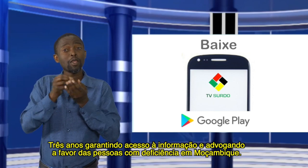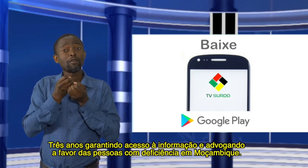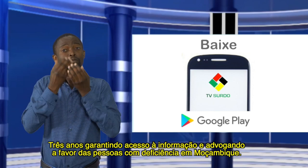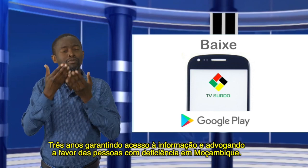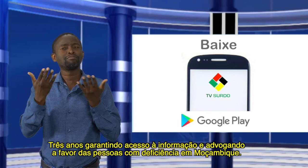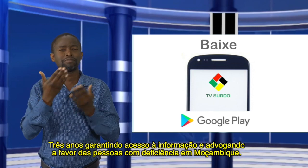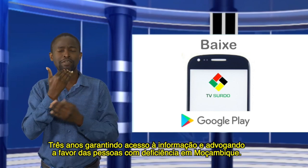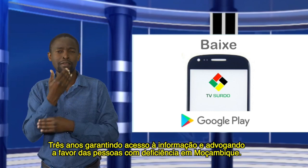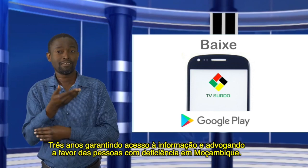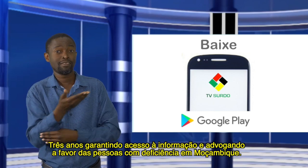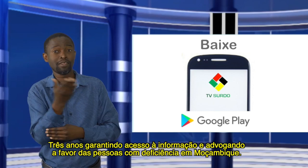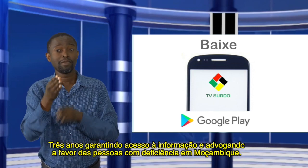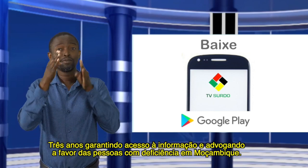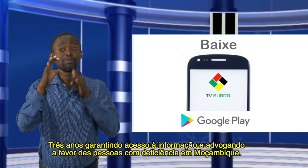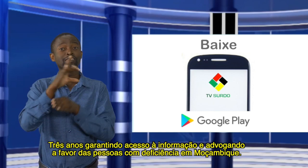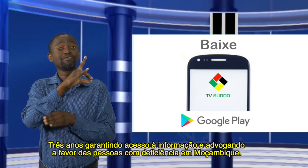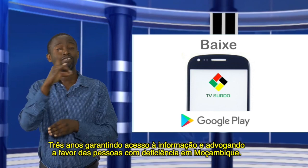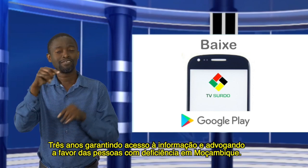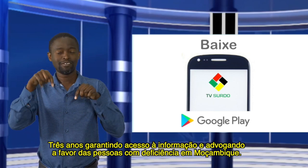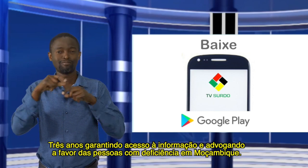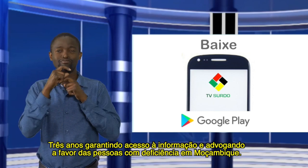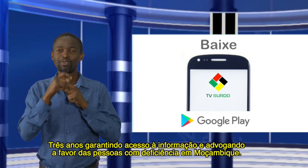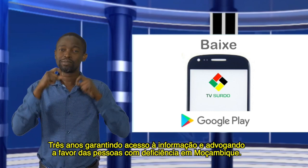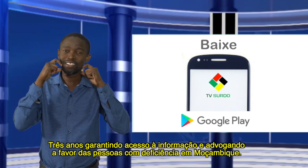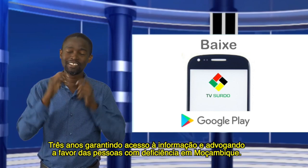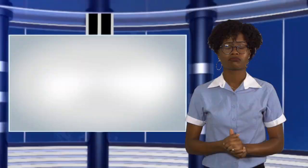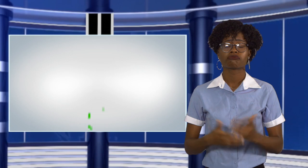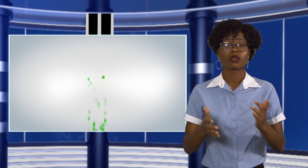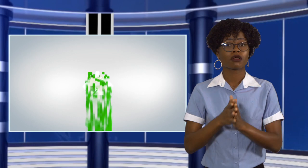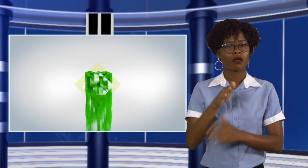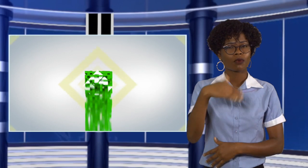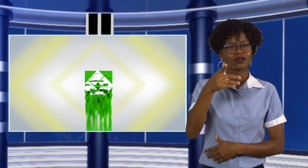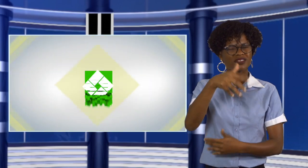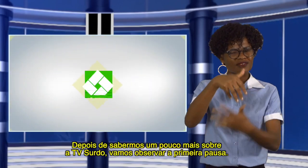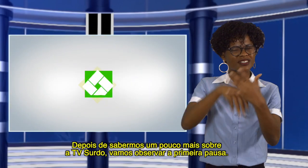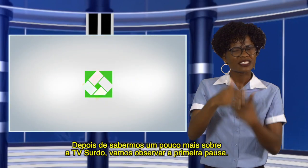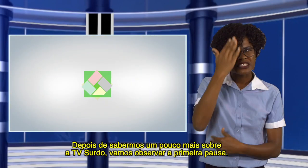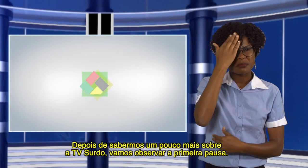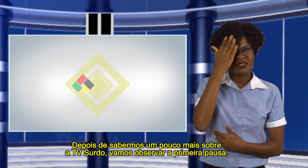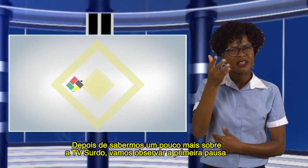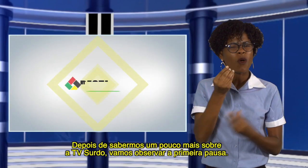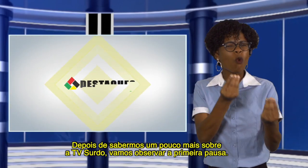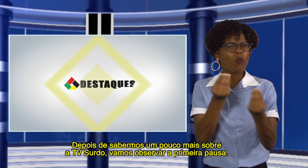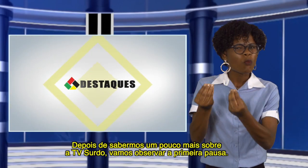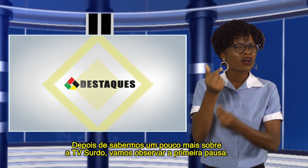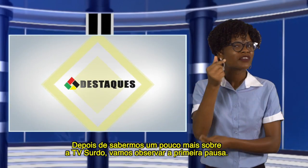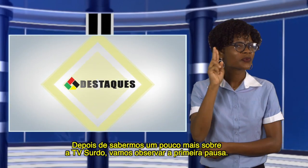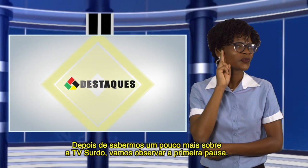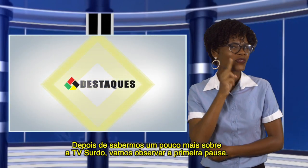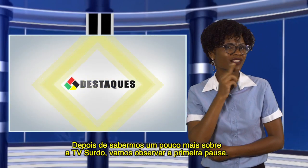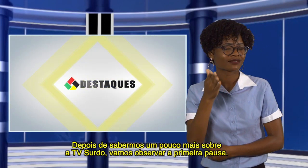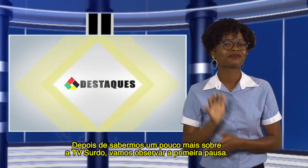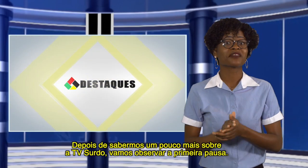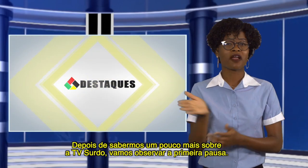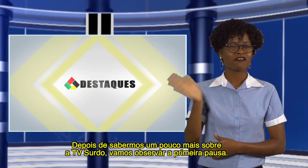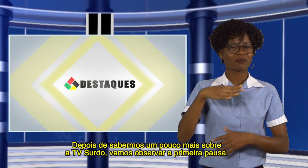informação e advogando a favor das pessoas com deficiência em Moçambique. Depois de sabermos um pouco mais sobre a TV